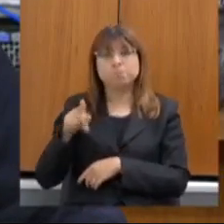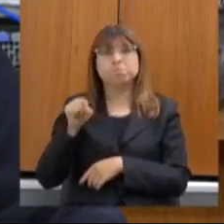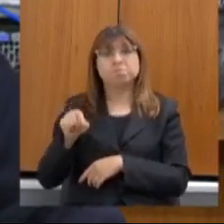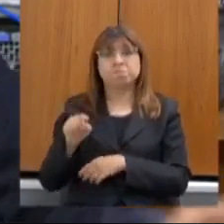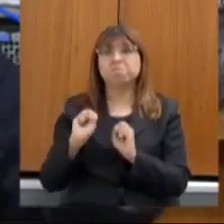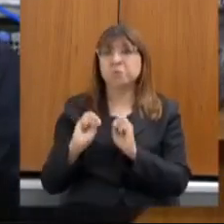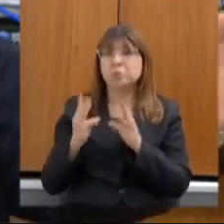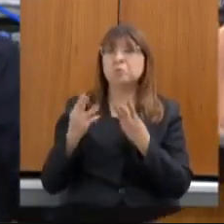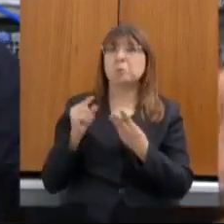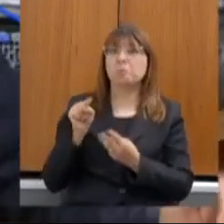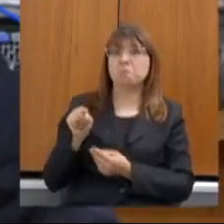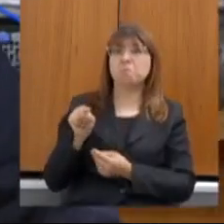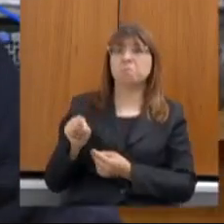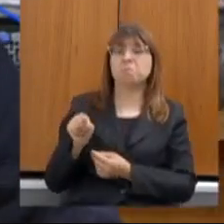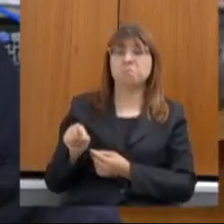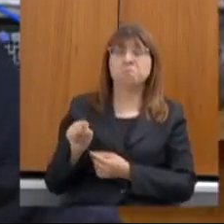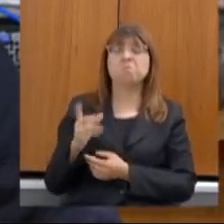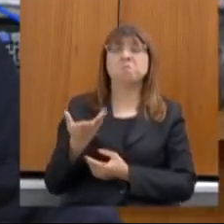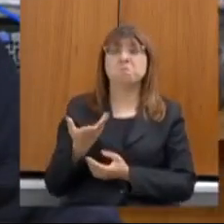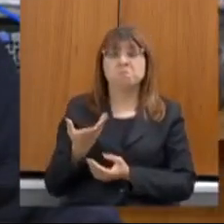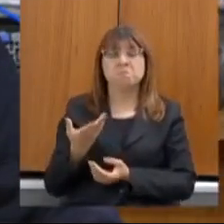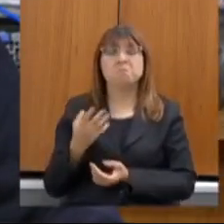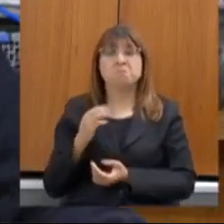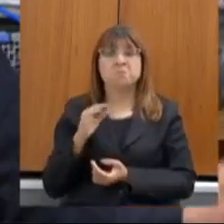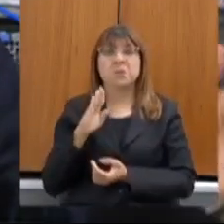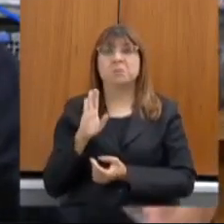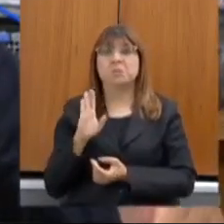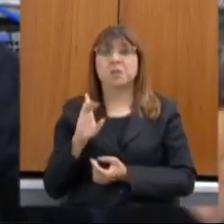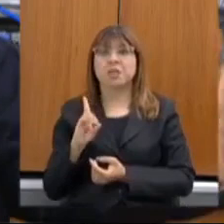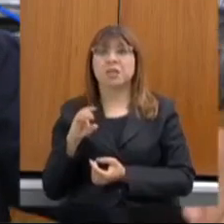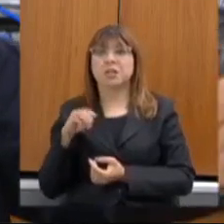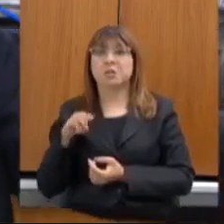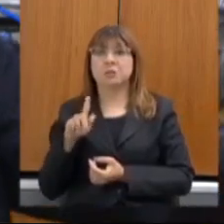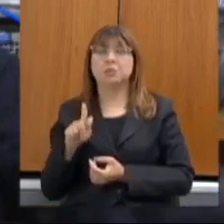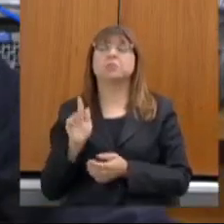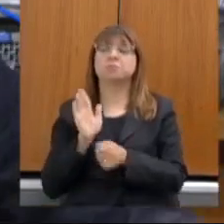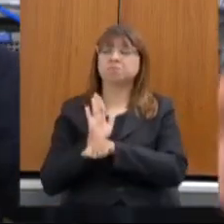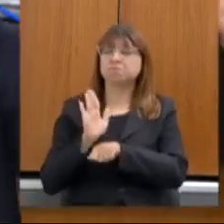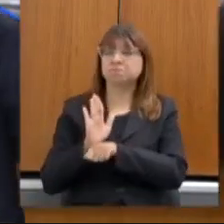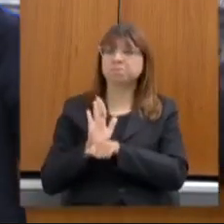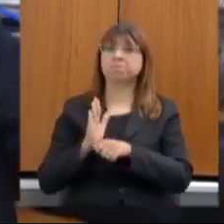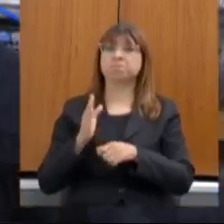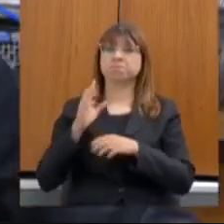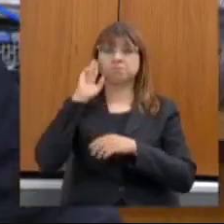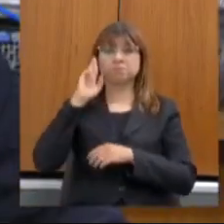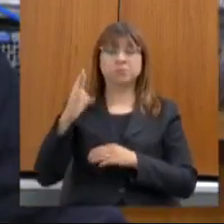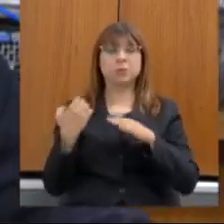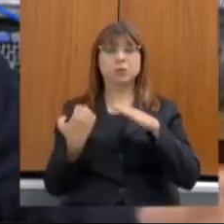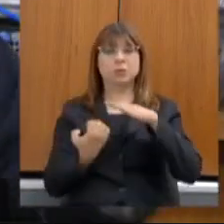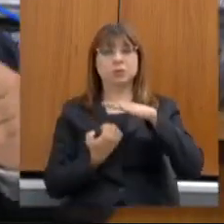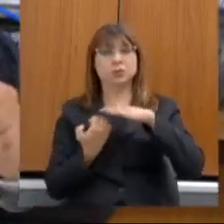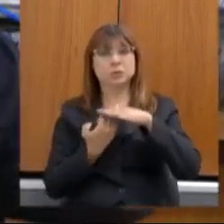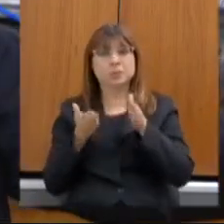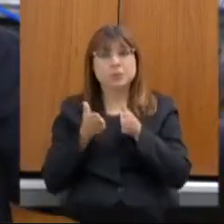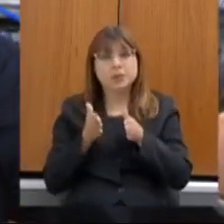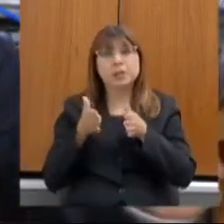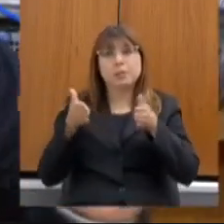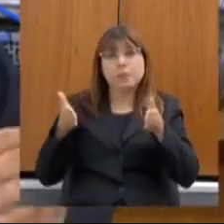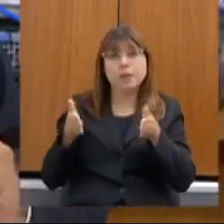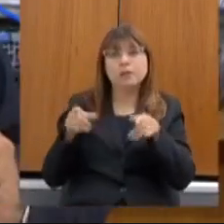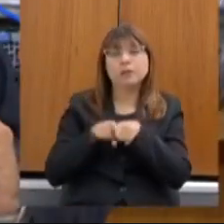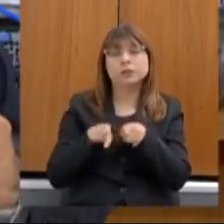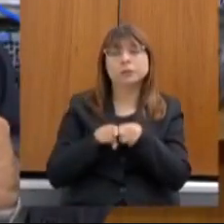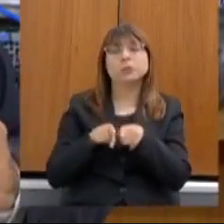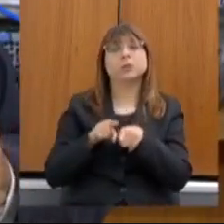trabalho de ajudar somente os micros e pequenos ajudar os municípios também né